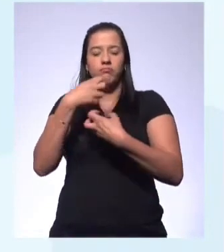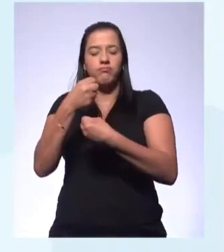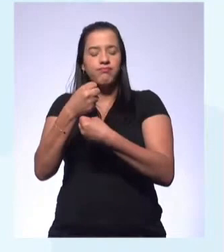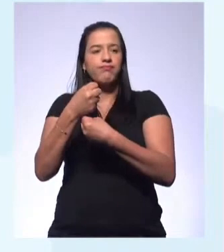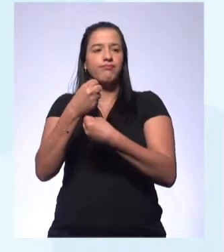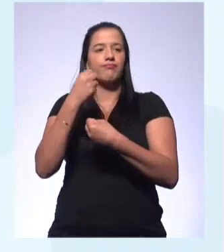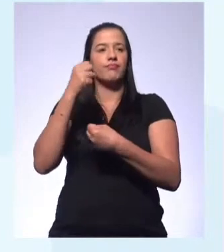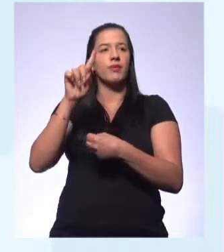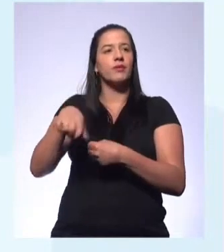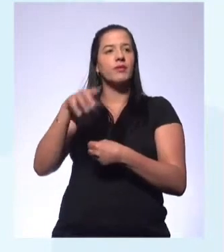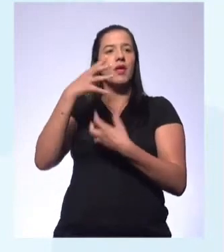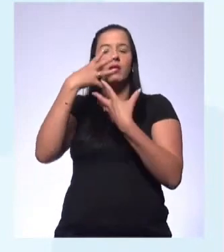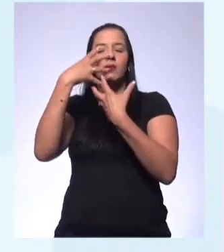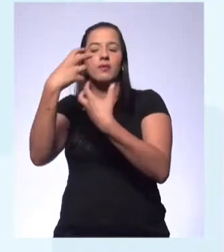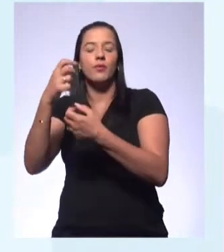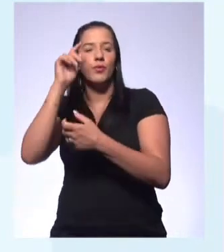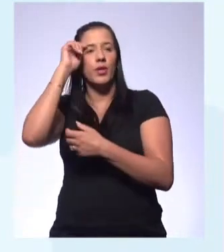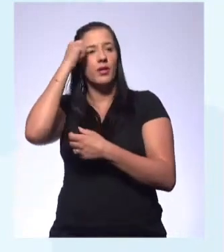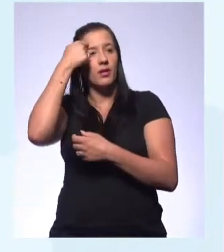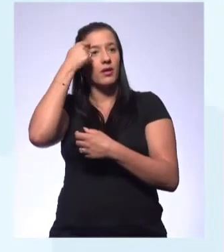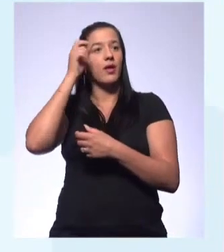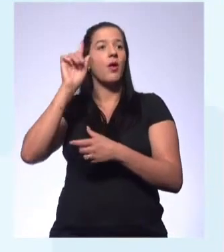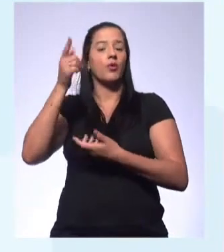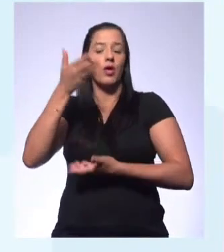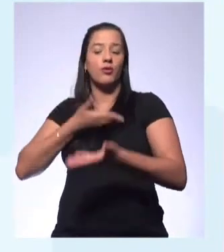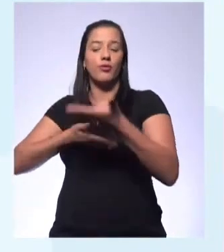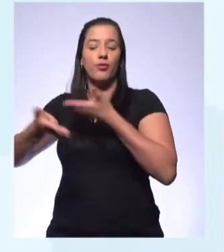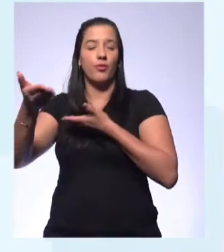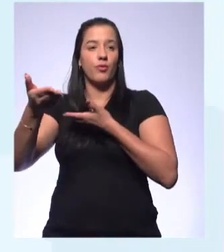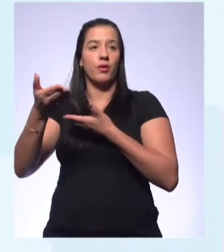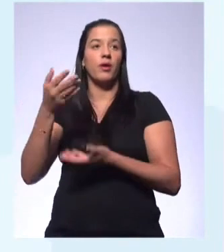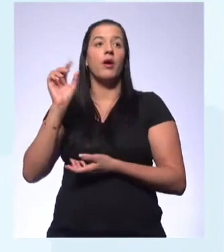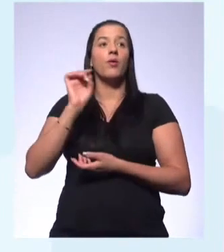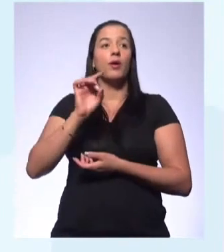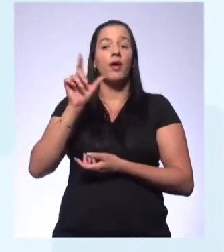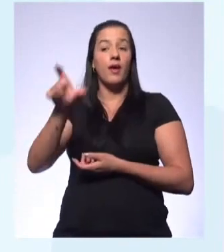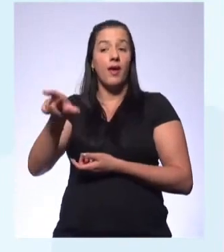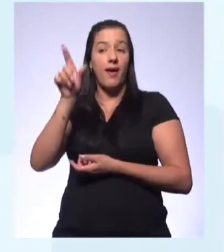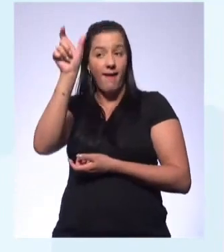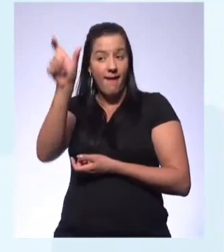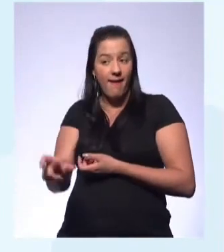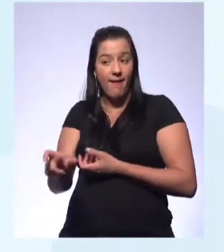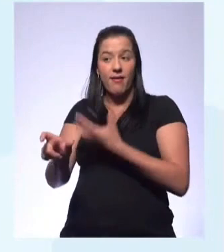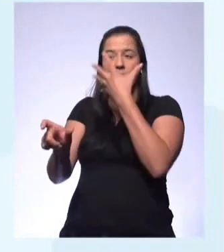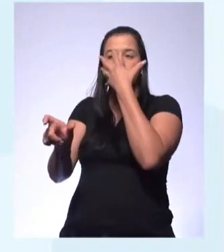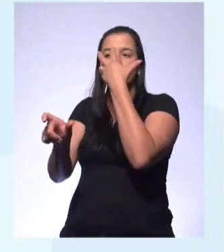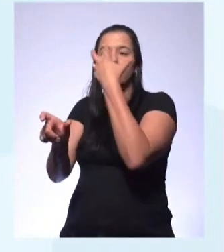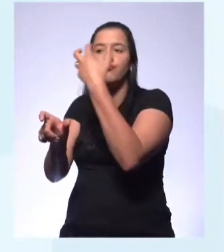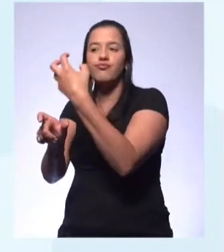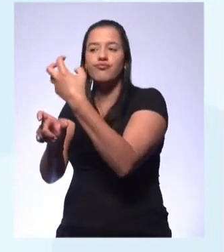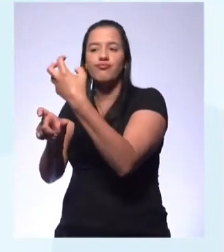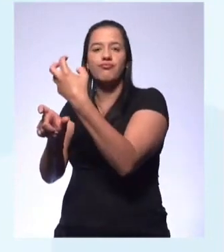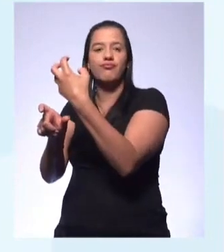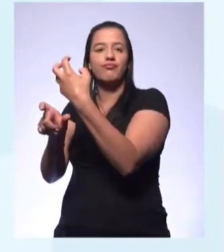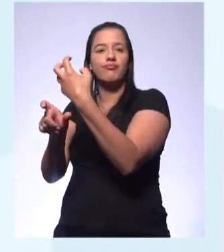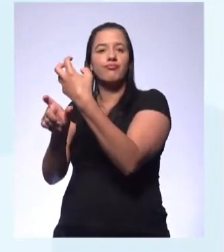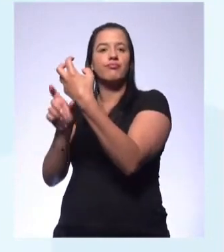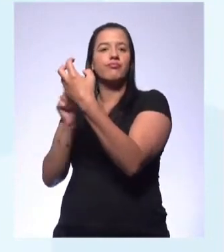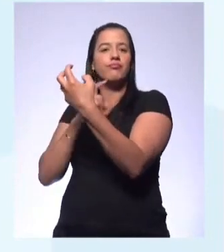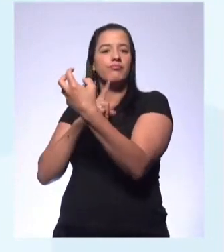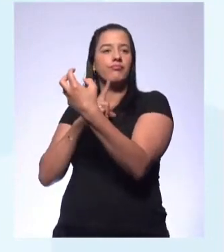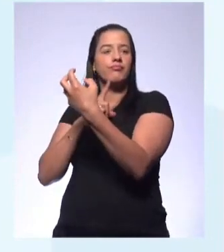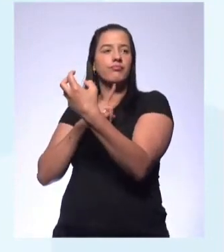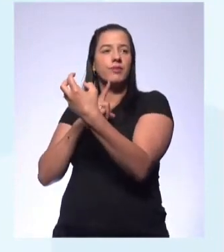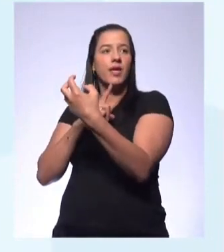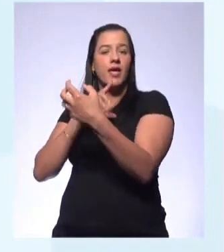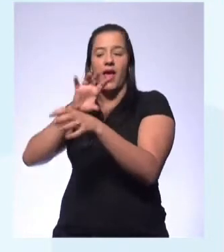sedutora negra. É a inversão total de papel. É É, ela que prende ele ele. tá cativa, ó, depois cativa de invisível